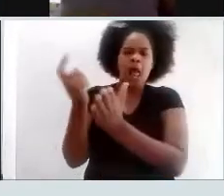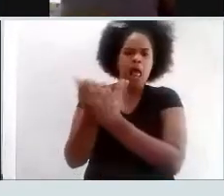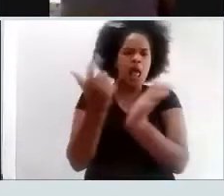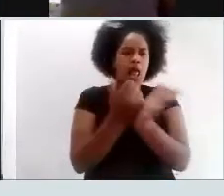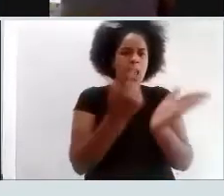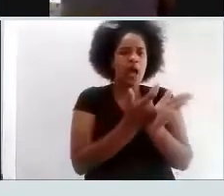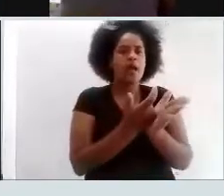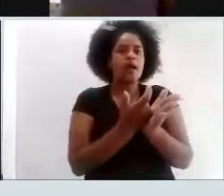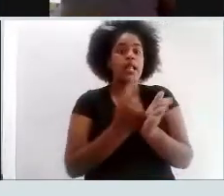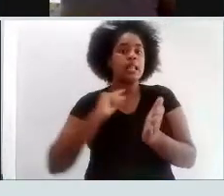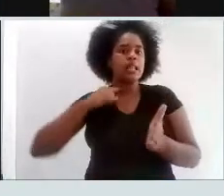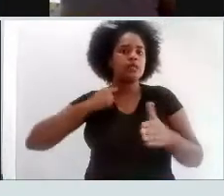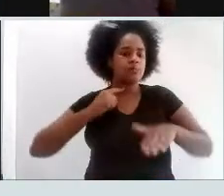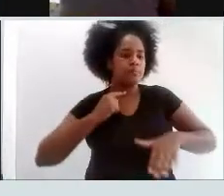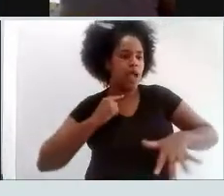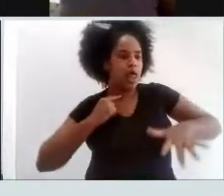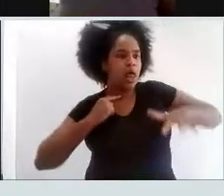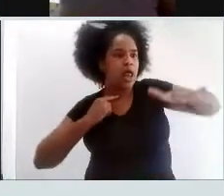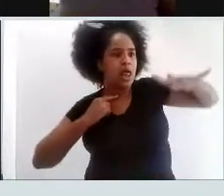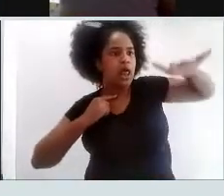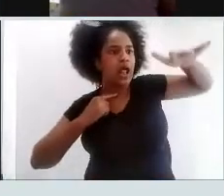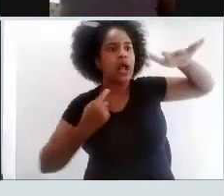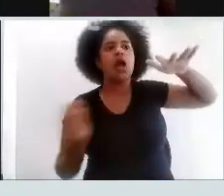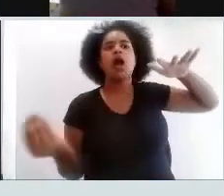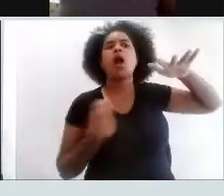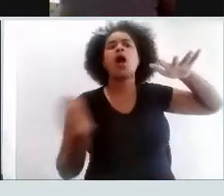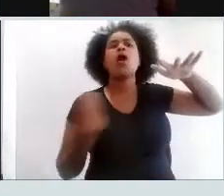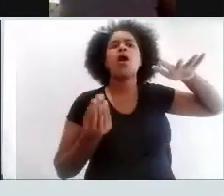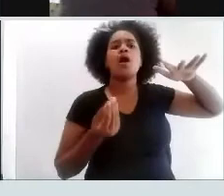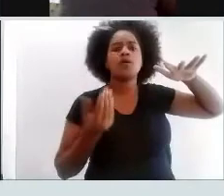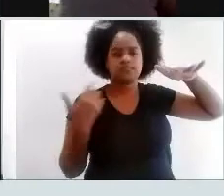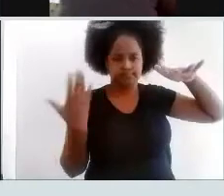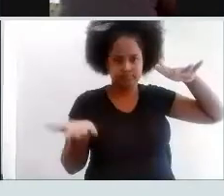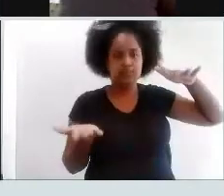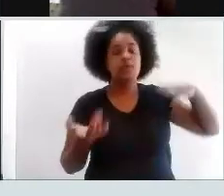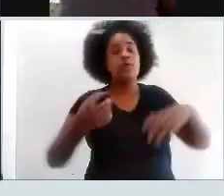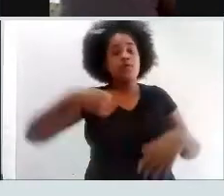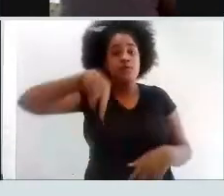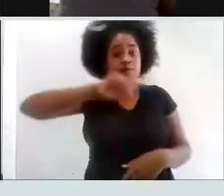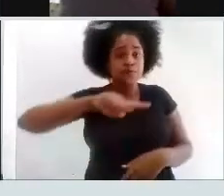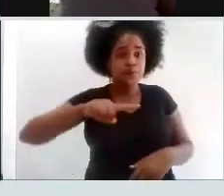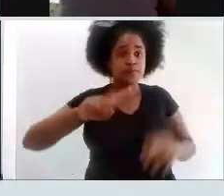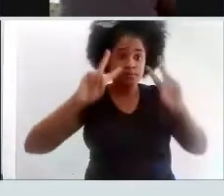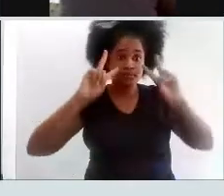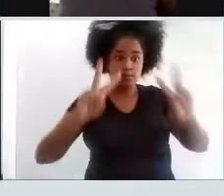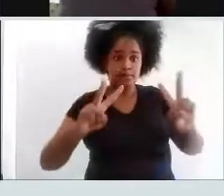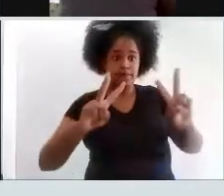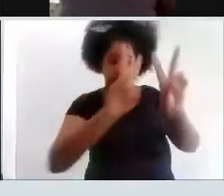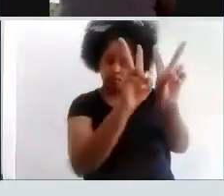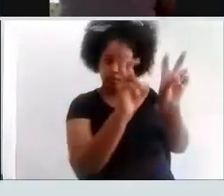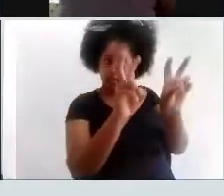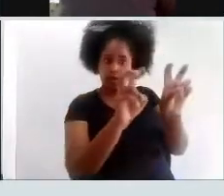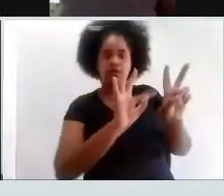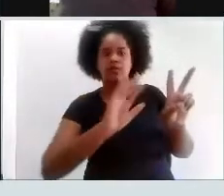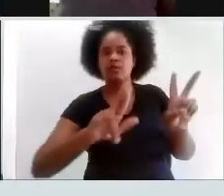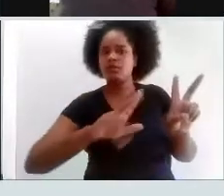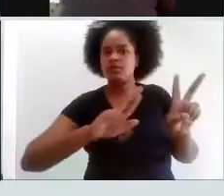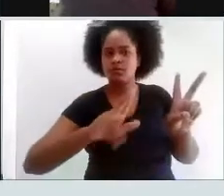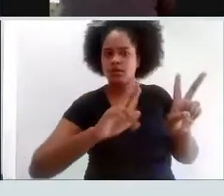Então, é tentar realmente olhar para o tema e não só querer apresentá-lo, mas